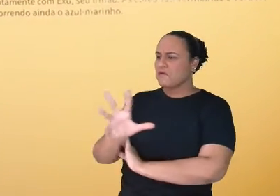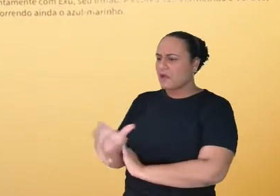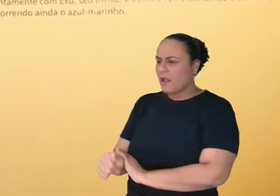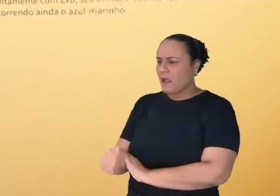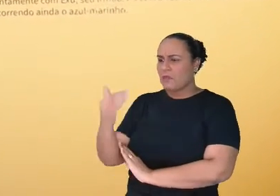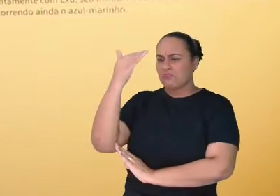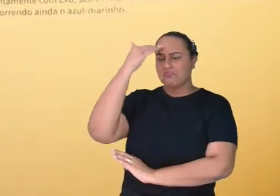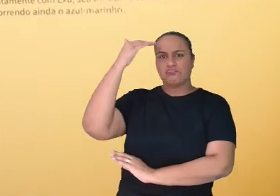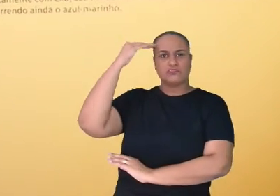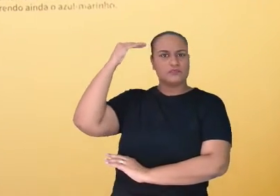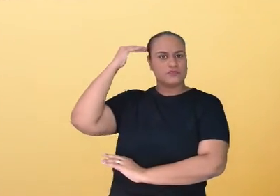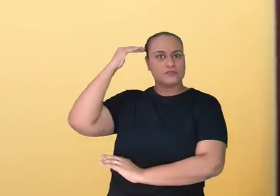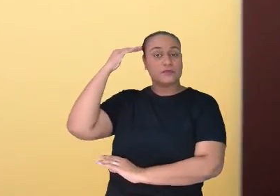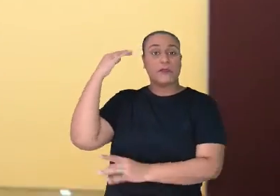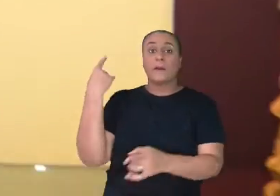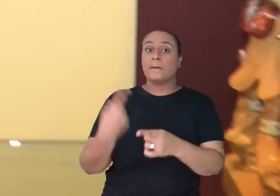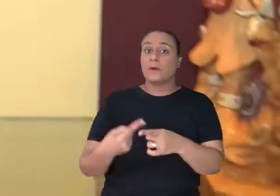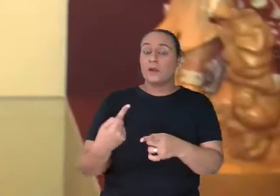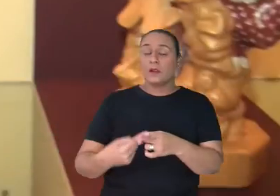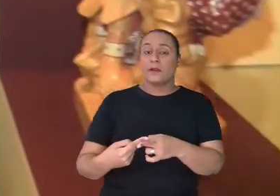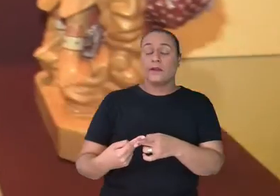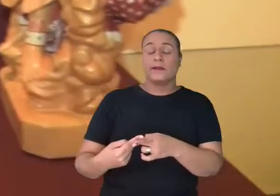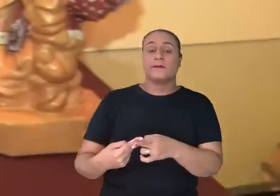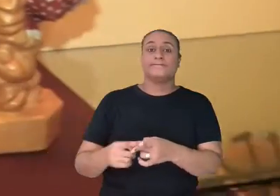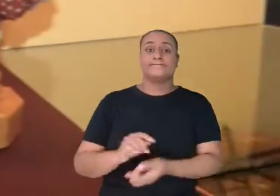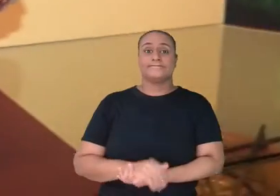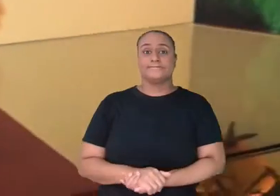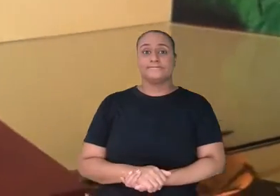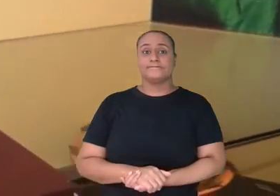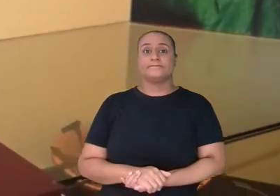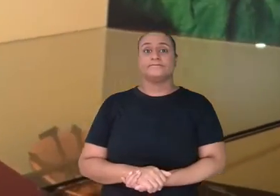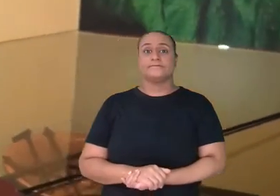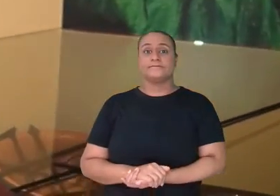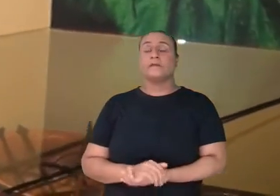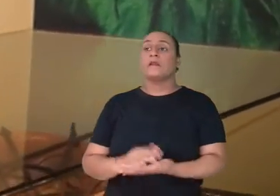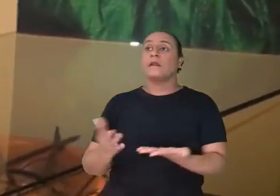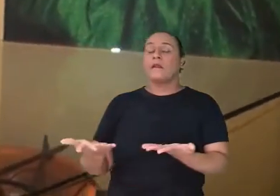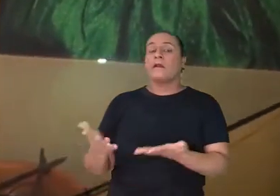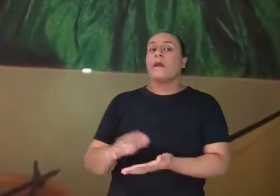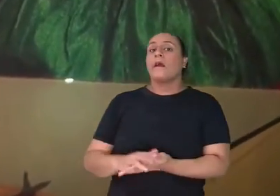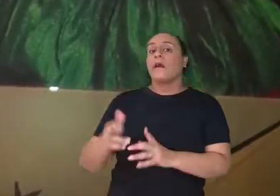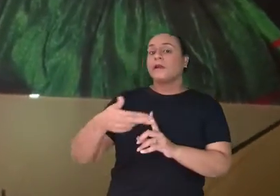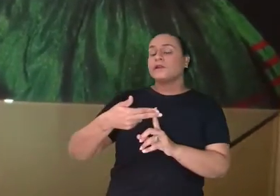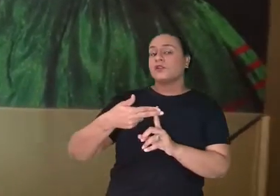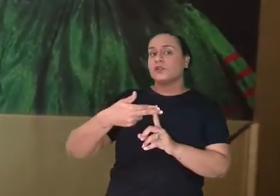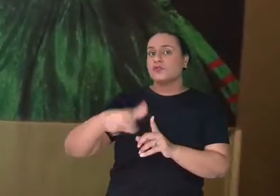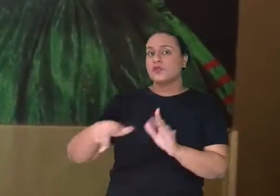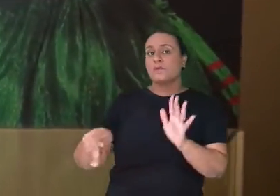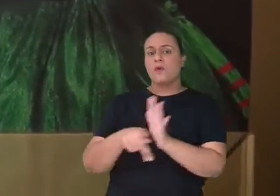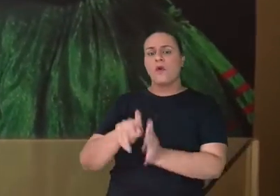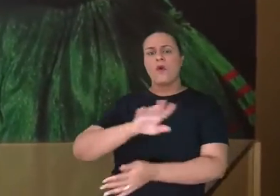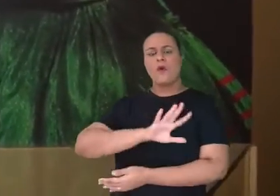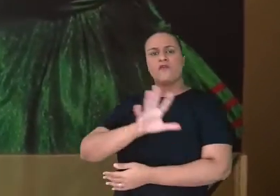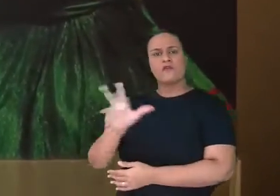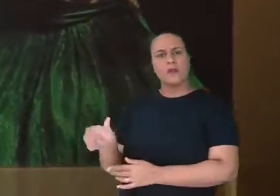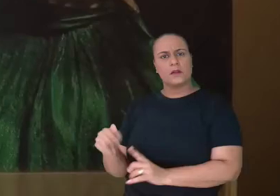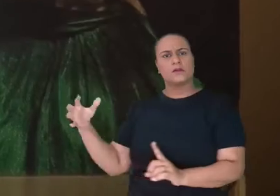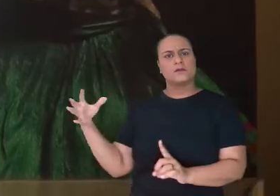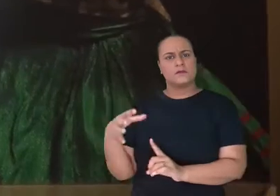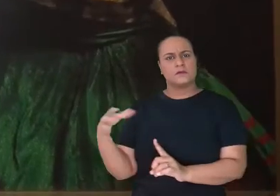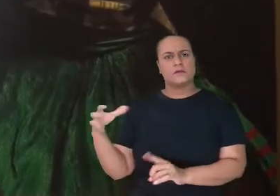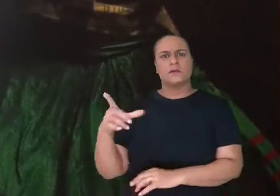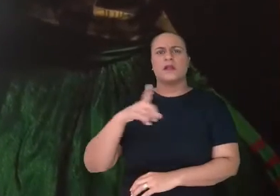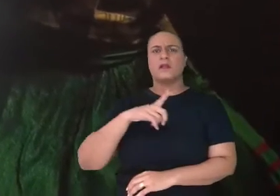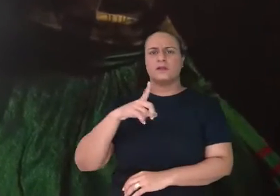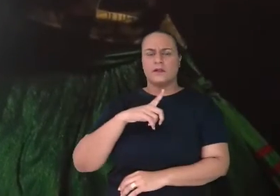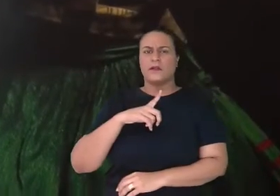candomblé? Porque não, as religiões de matriz africana, de certa forma, elas vêm de